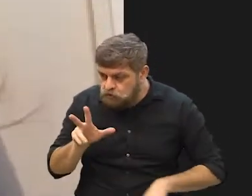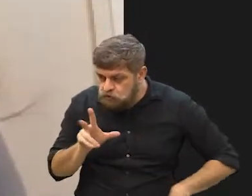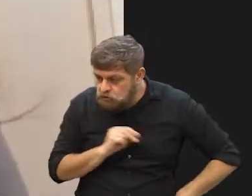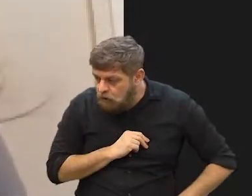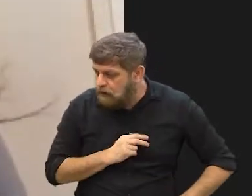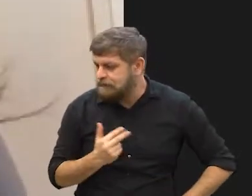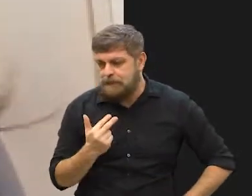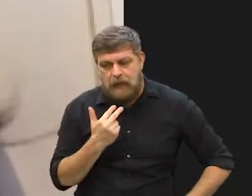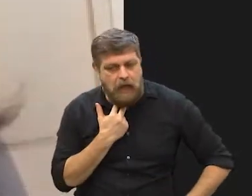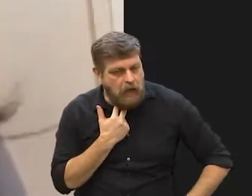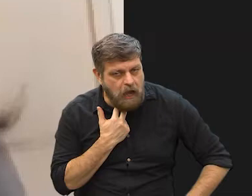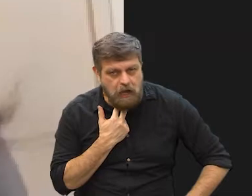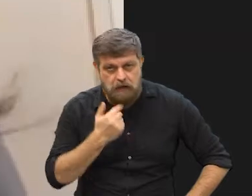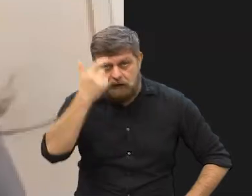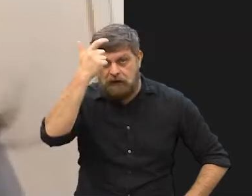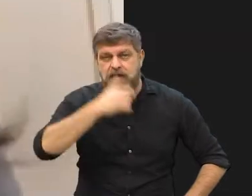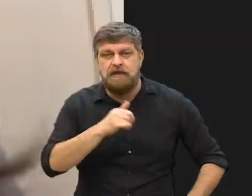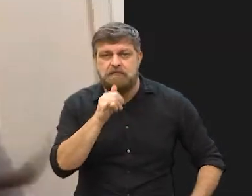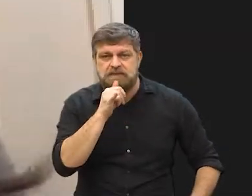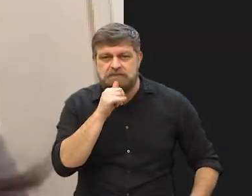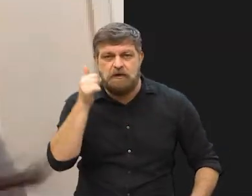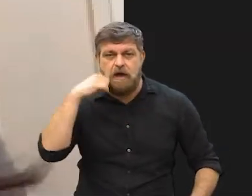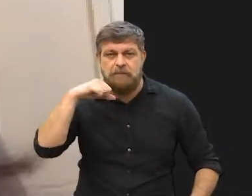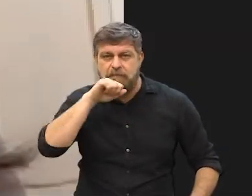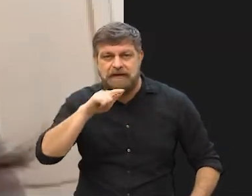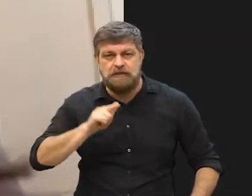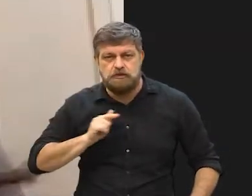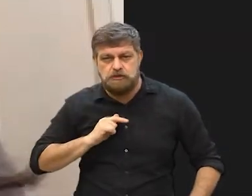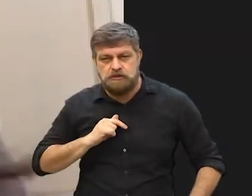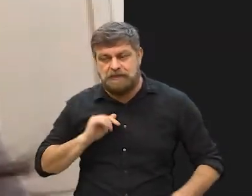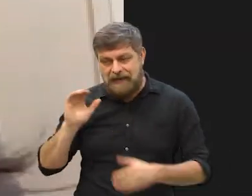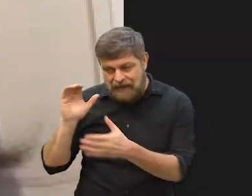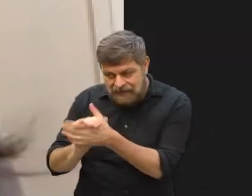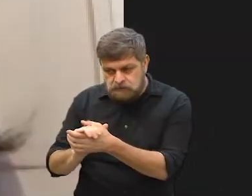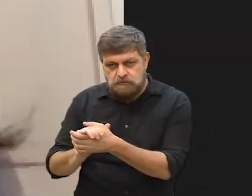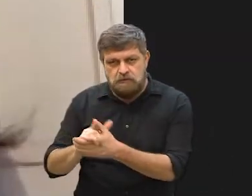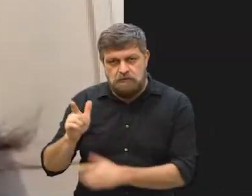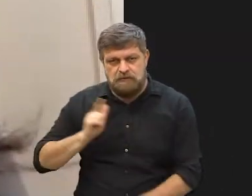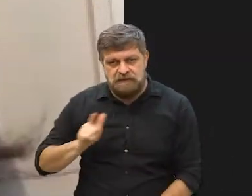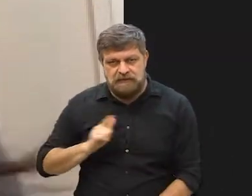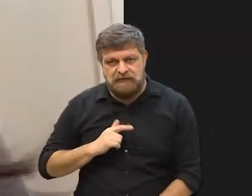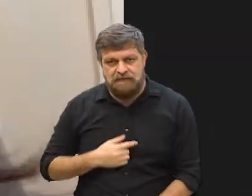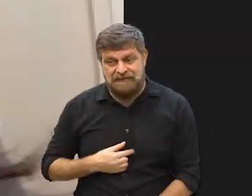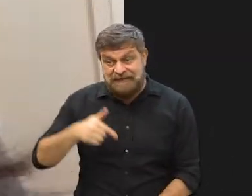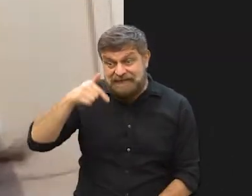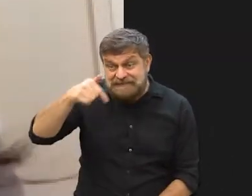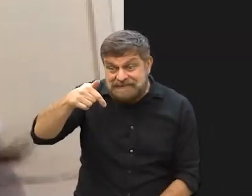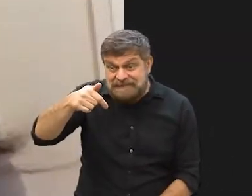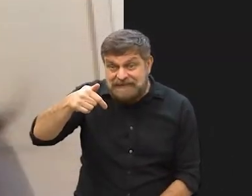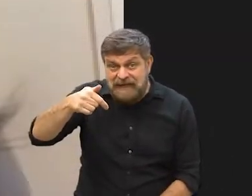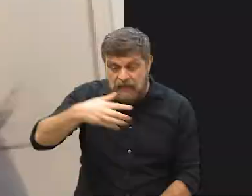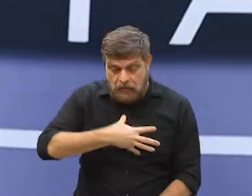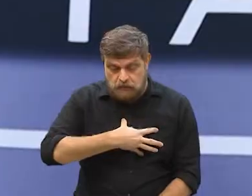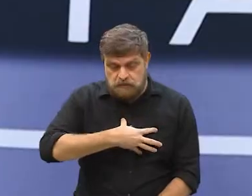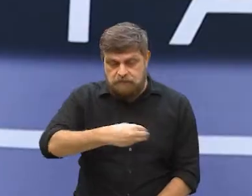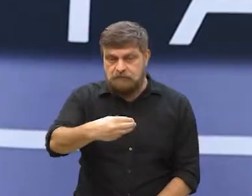horrível. Eu, por exemplo, minha mãe tinha doença, casou, teve 7 filhos,